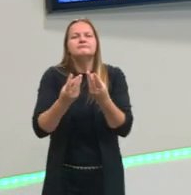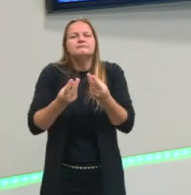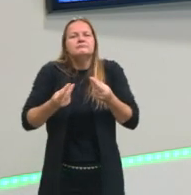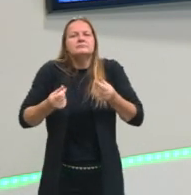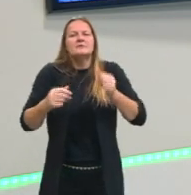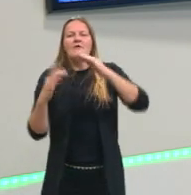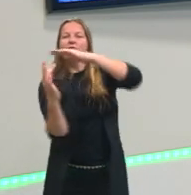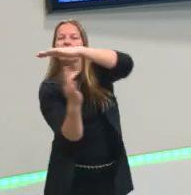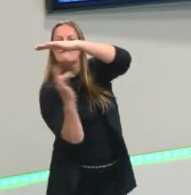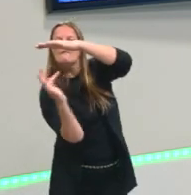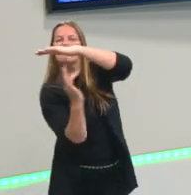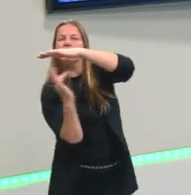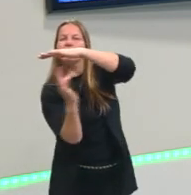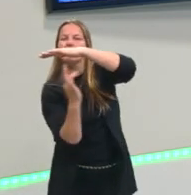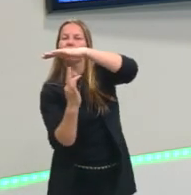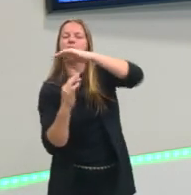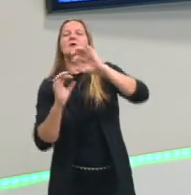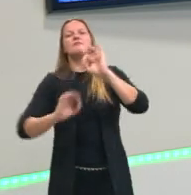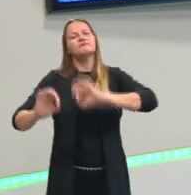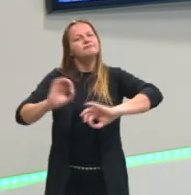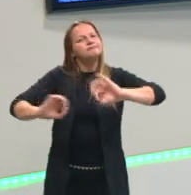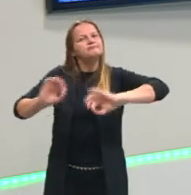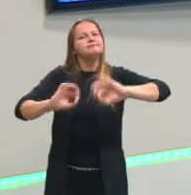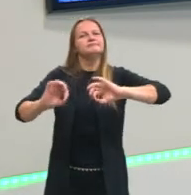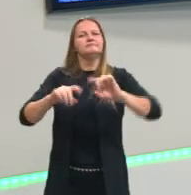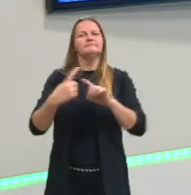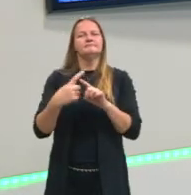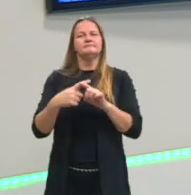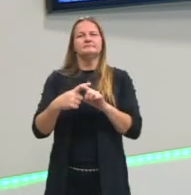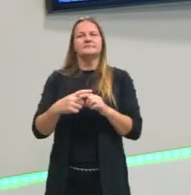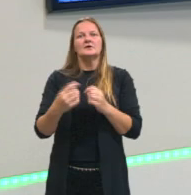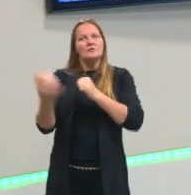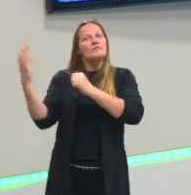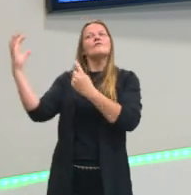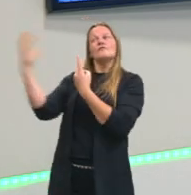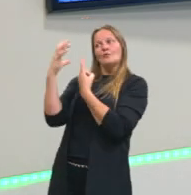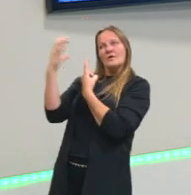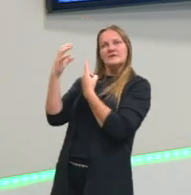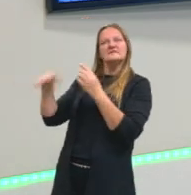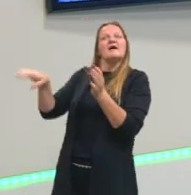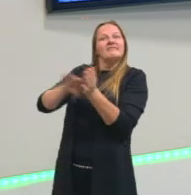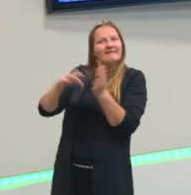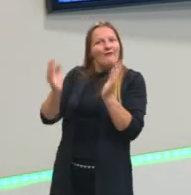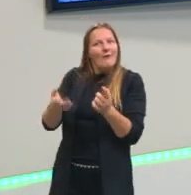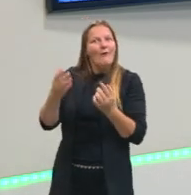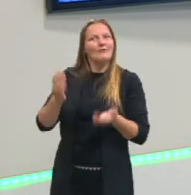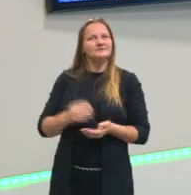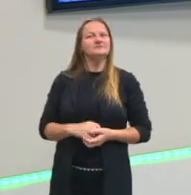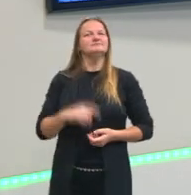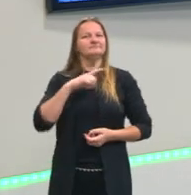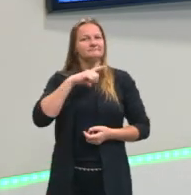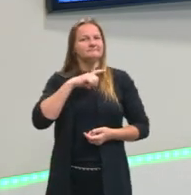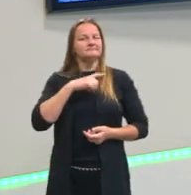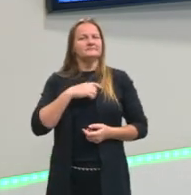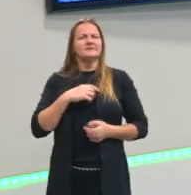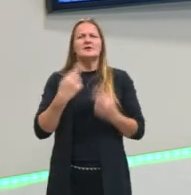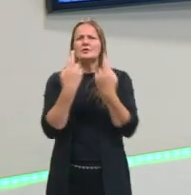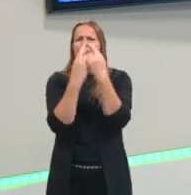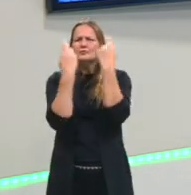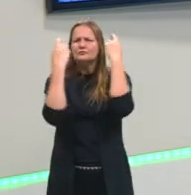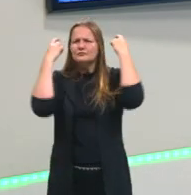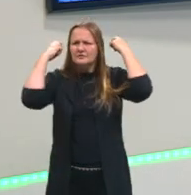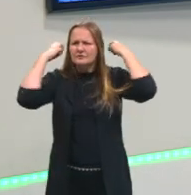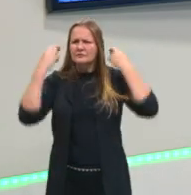vem através do Pitágoras e o Pitágoras influenciamos até hoje elas têm muitas coisas desses gregos